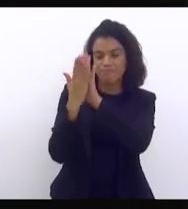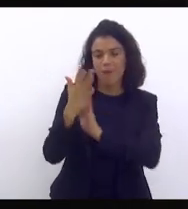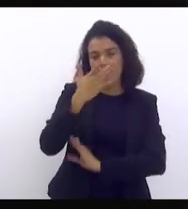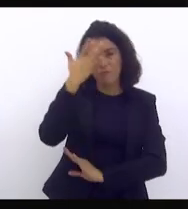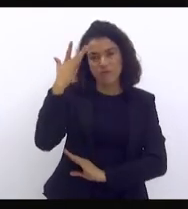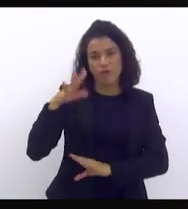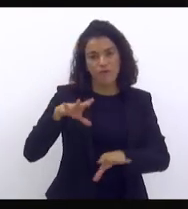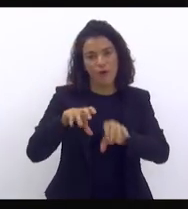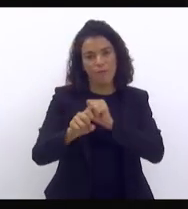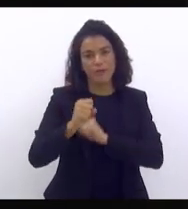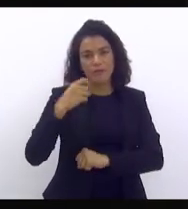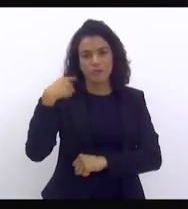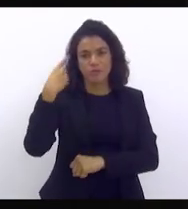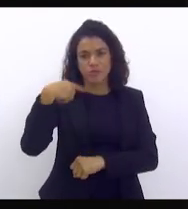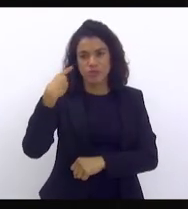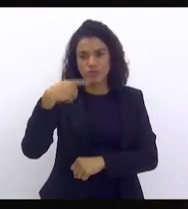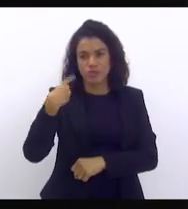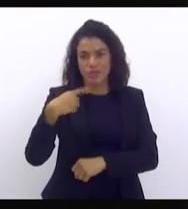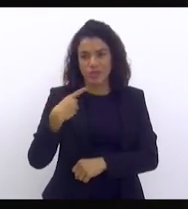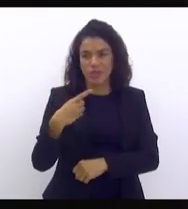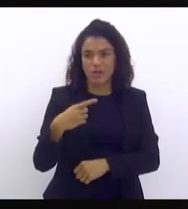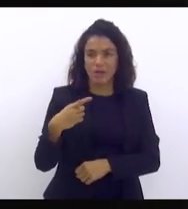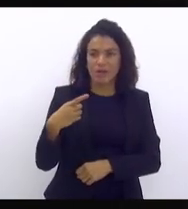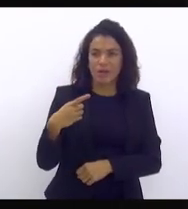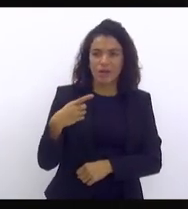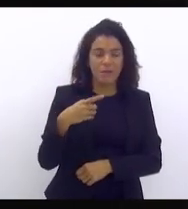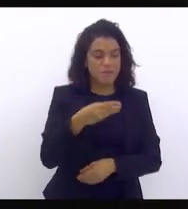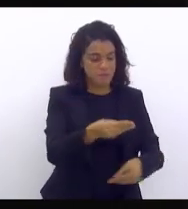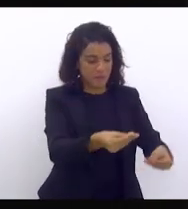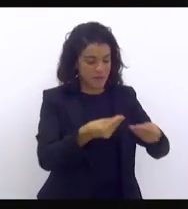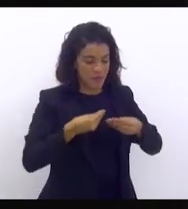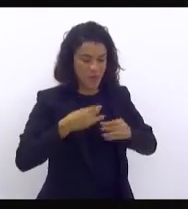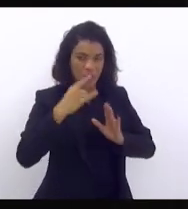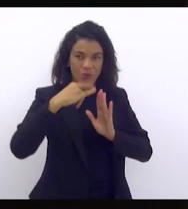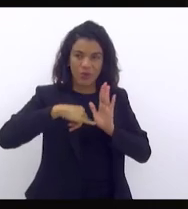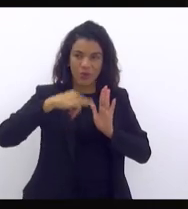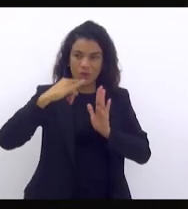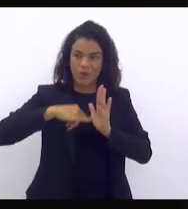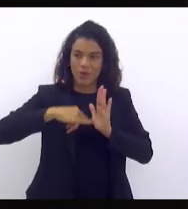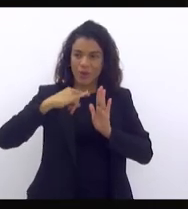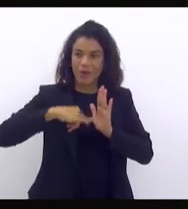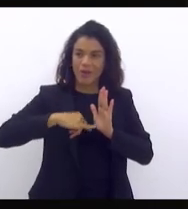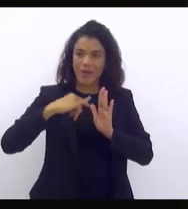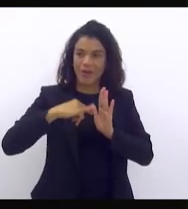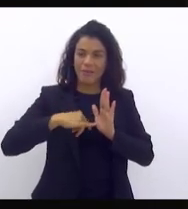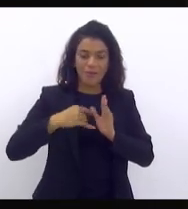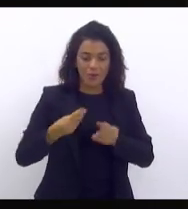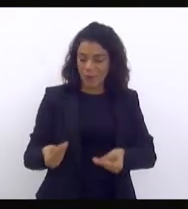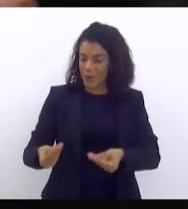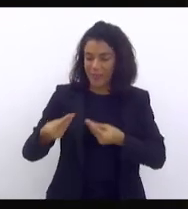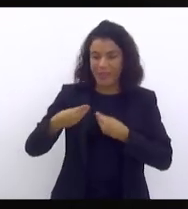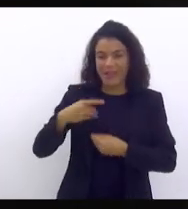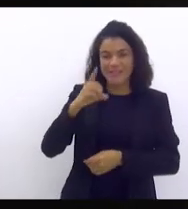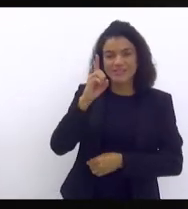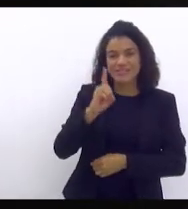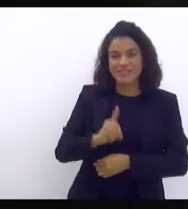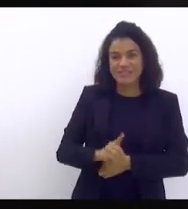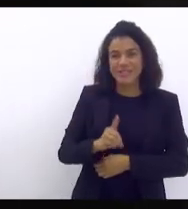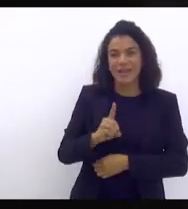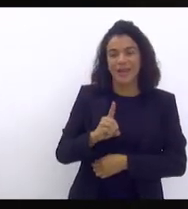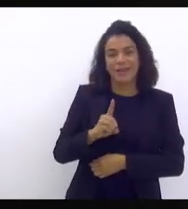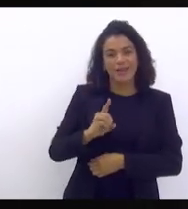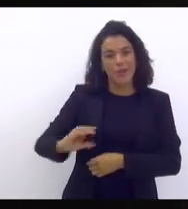Direito. Então, eles me deram um documento aqui, que do qual não me dava direito de eu ter plenitude na